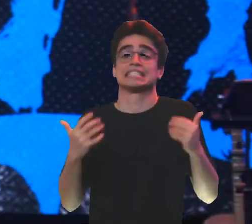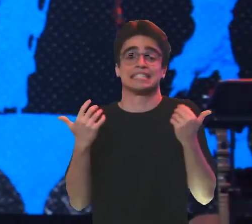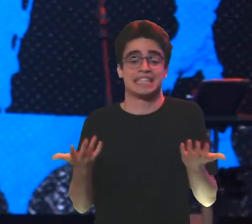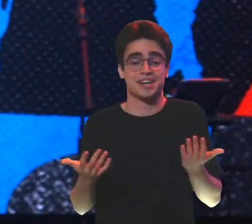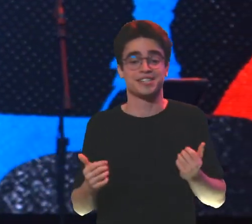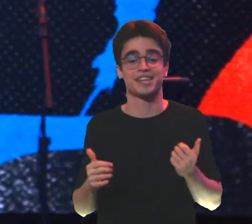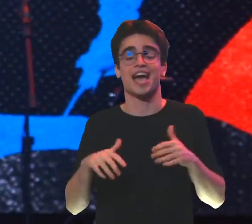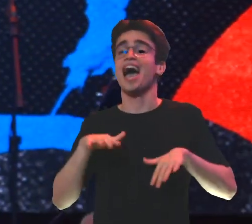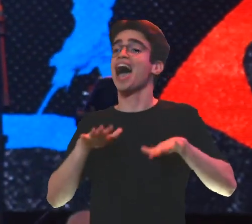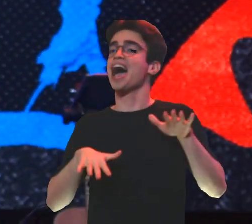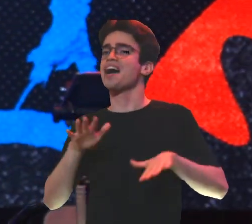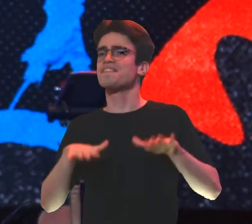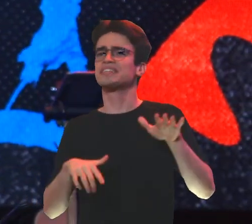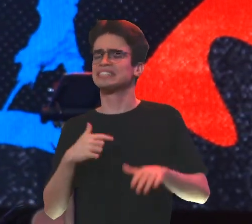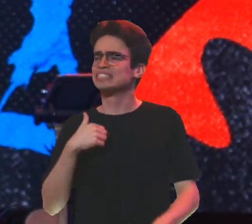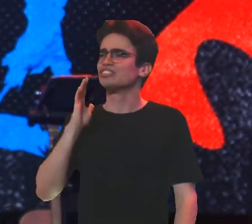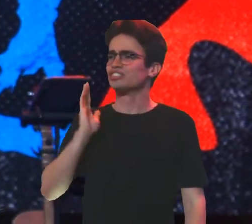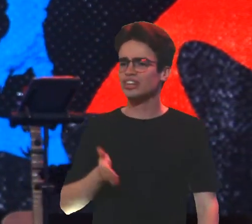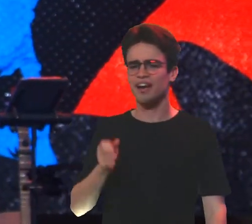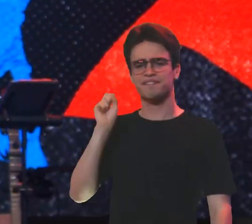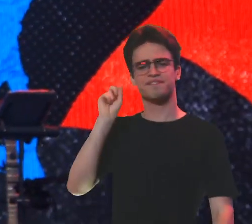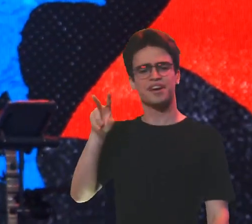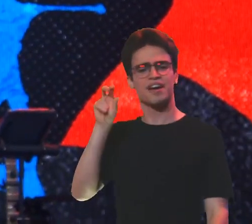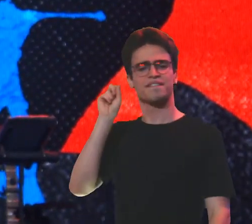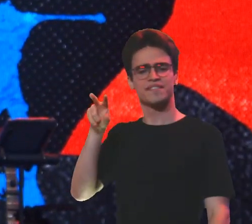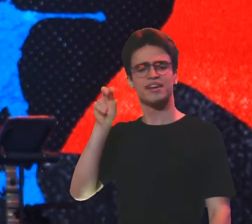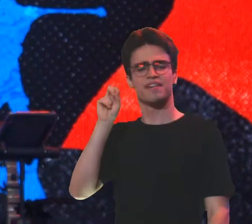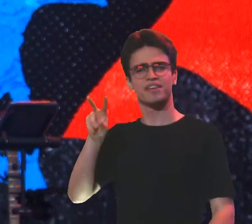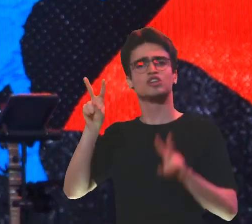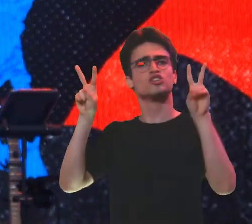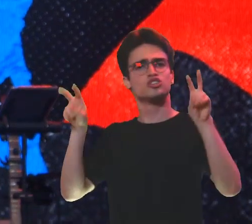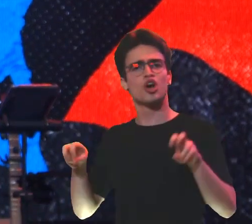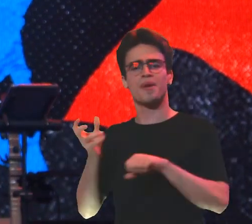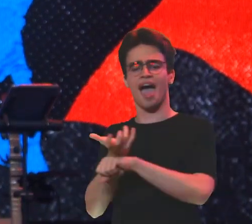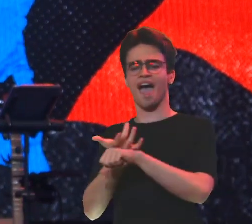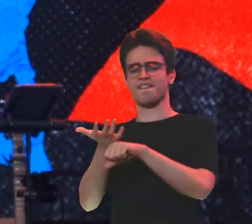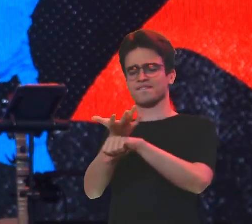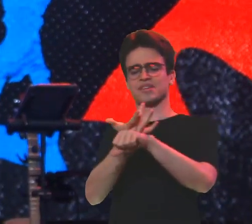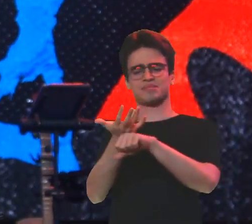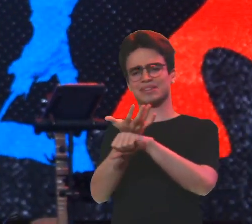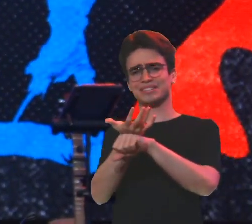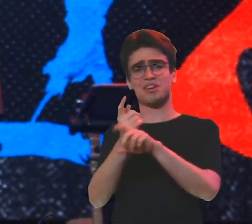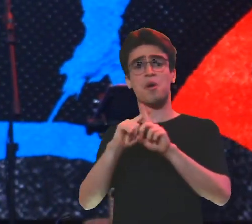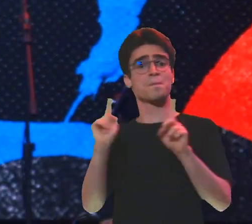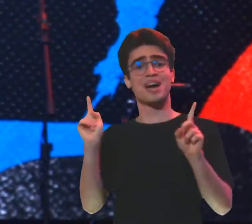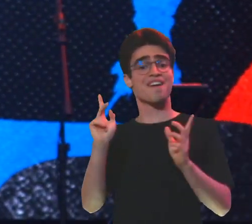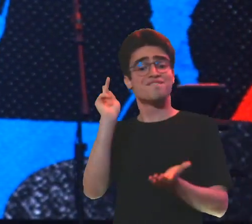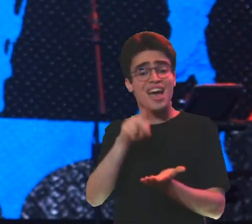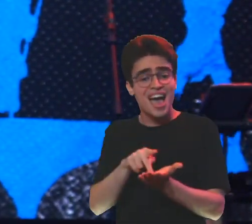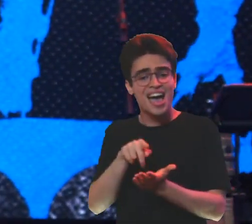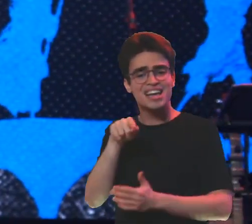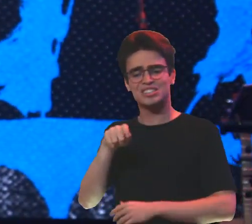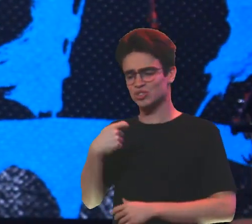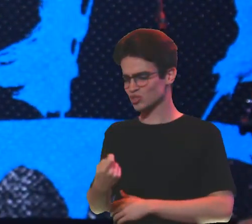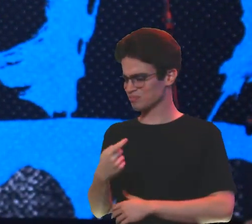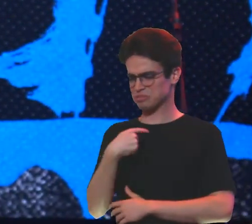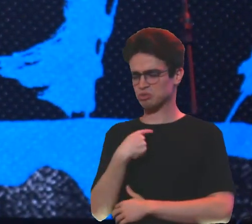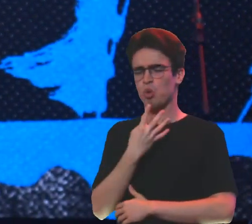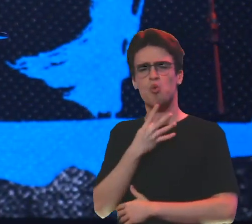Mas, às vezes, a gente escuta tanto falar sobre avivamento e a gente não sabe realmente o que